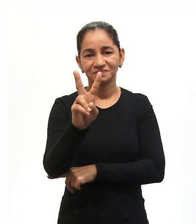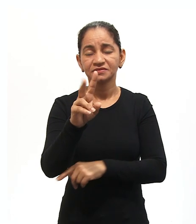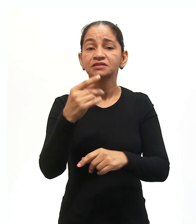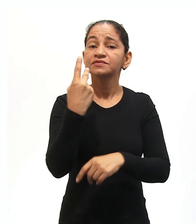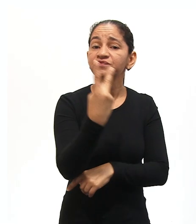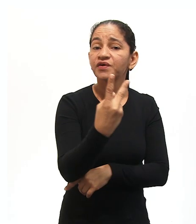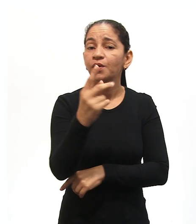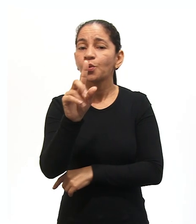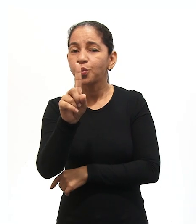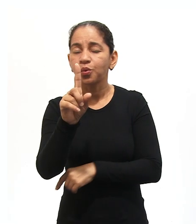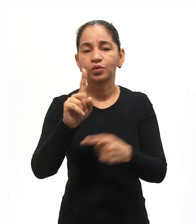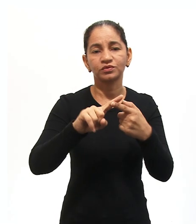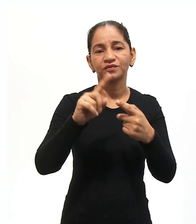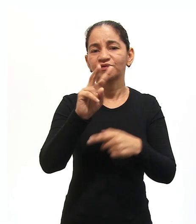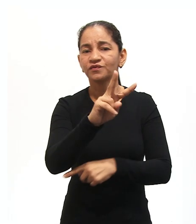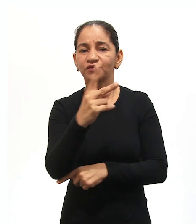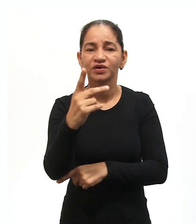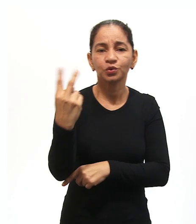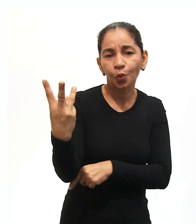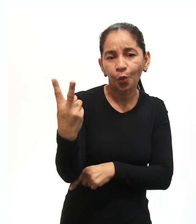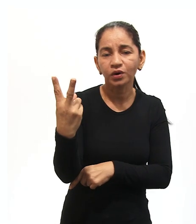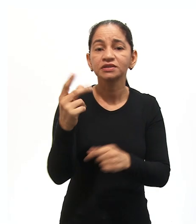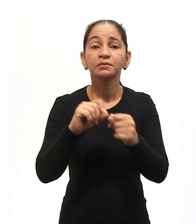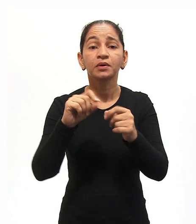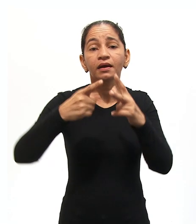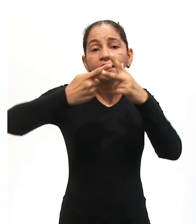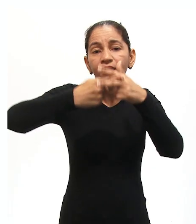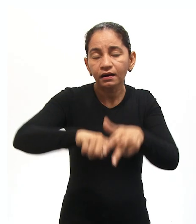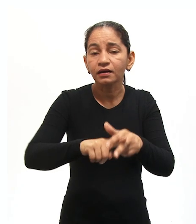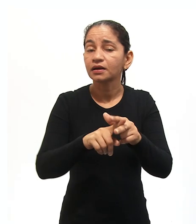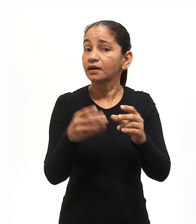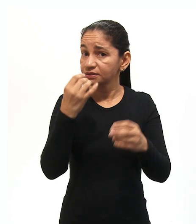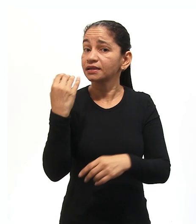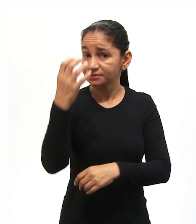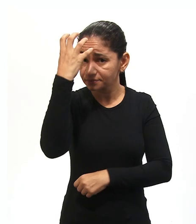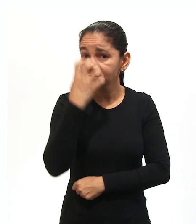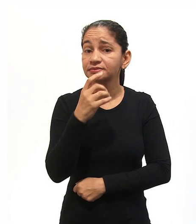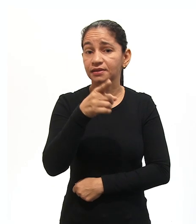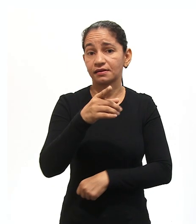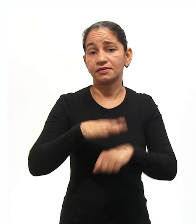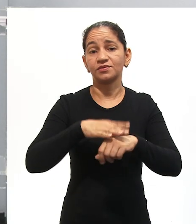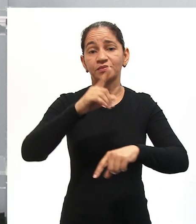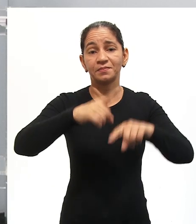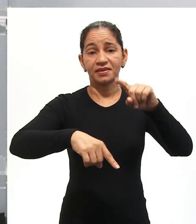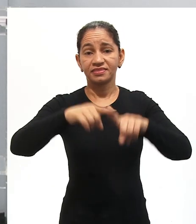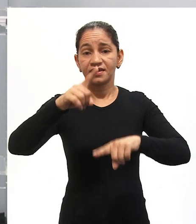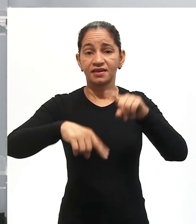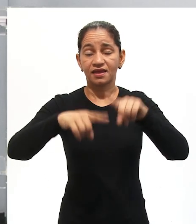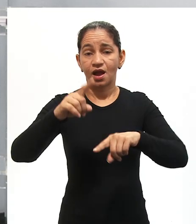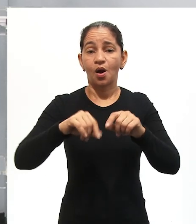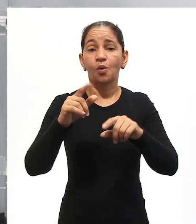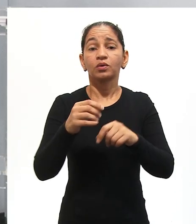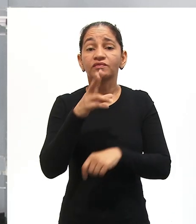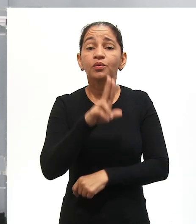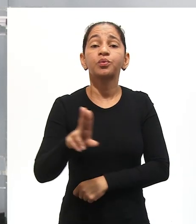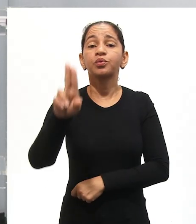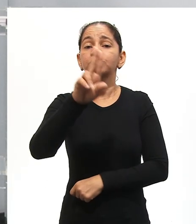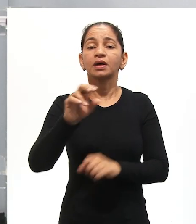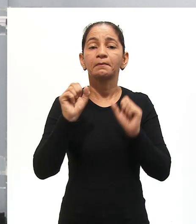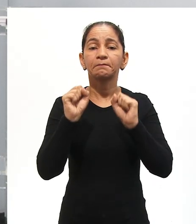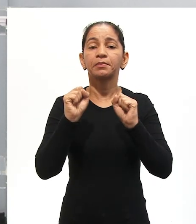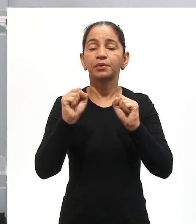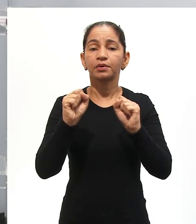seja, V1.0, V2. Gente, esse material que você vai produzir, ele vai